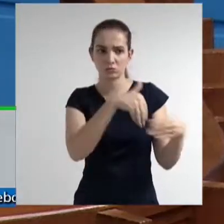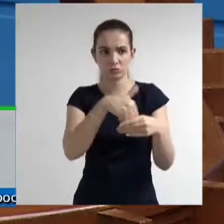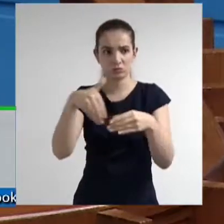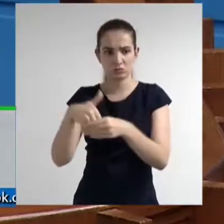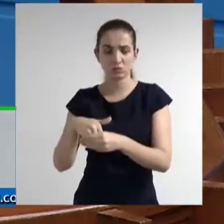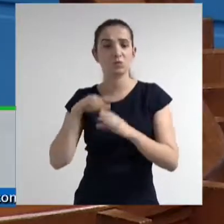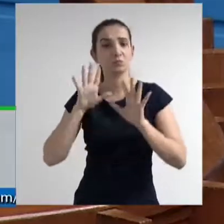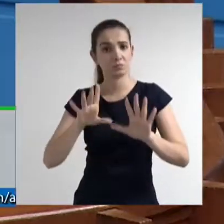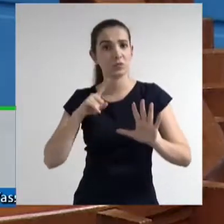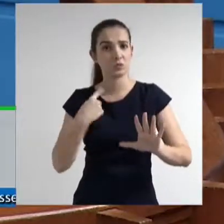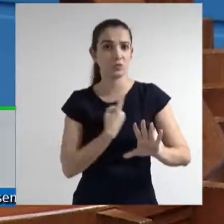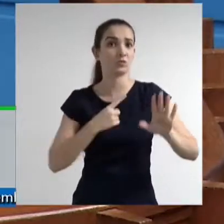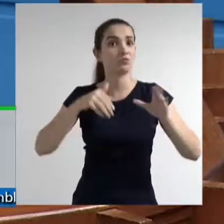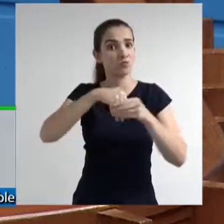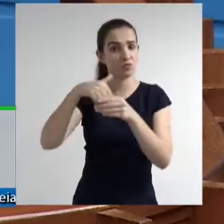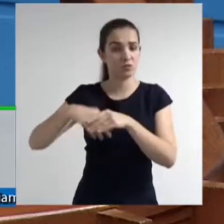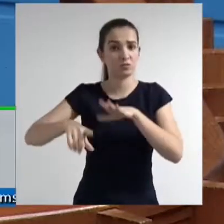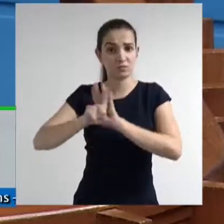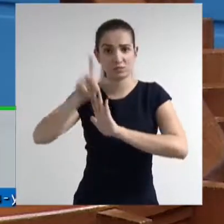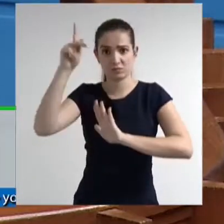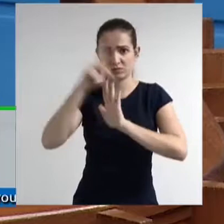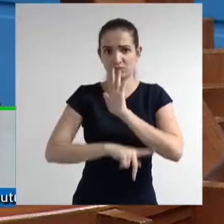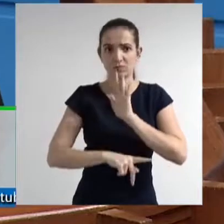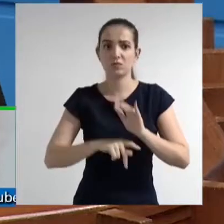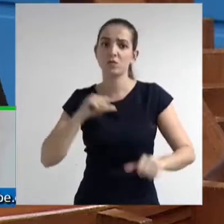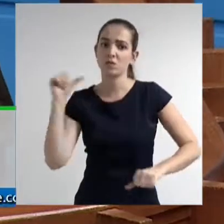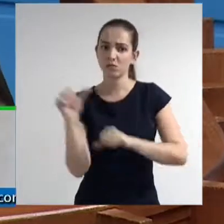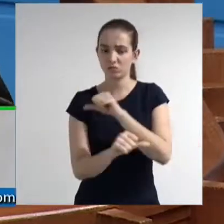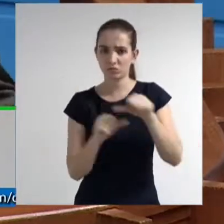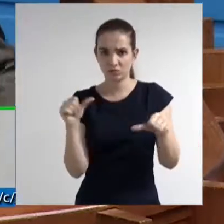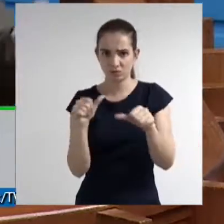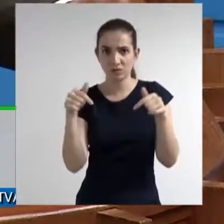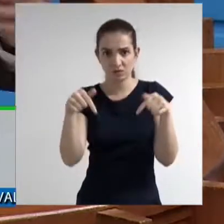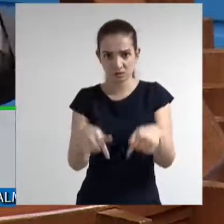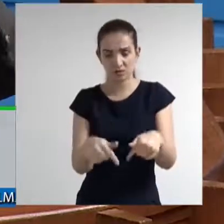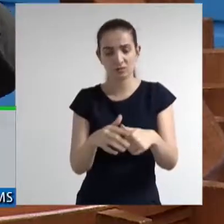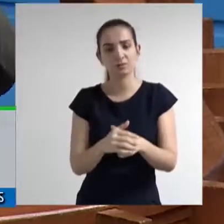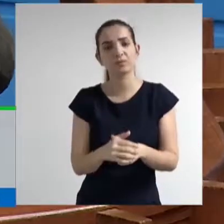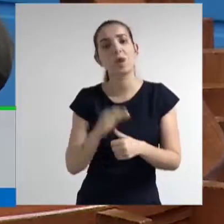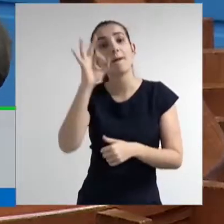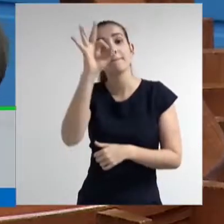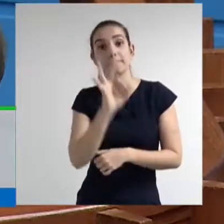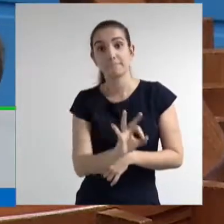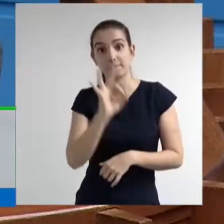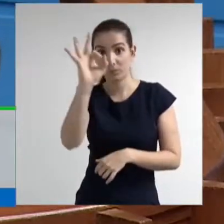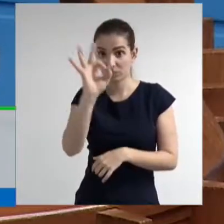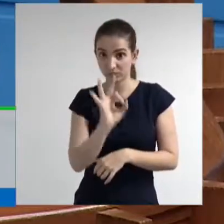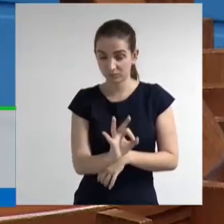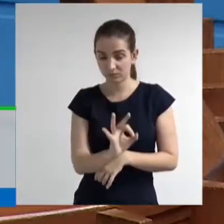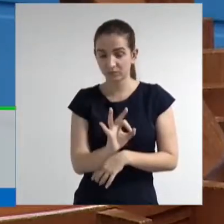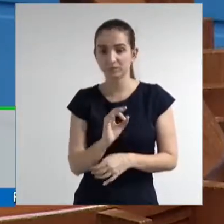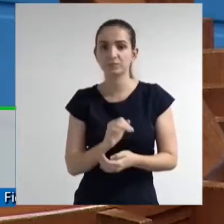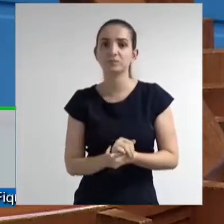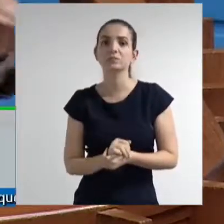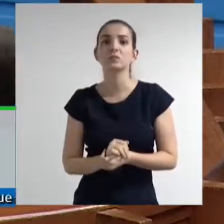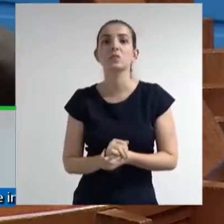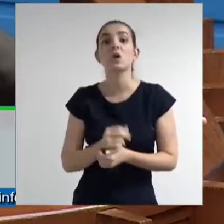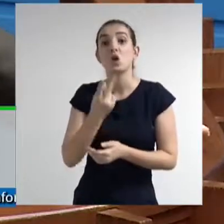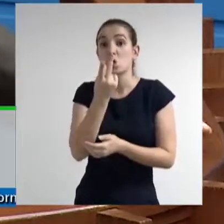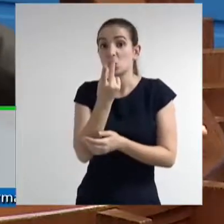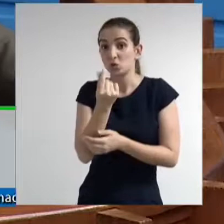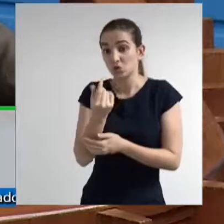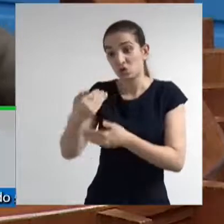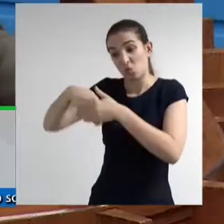votando um projeto que altera aqui o percentual que reconstitui o fundo